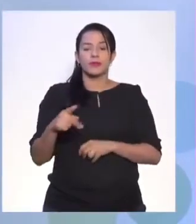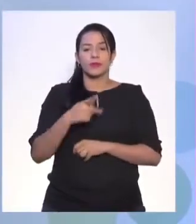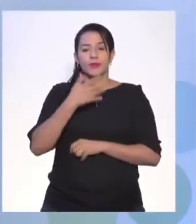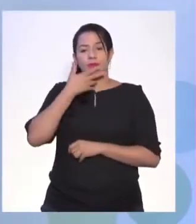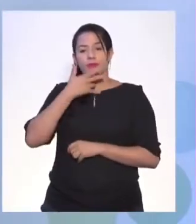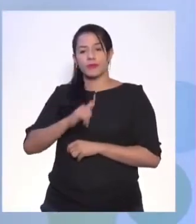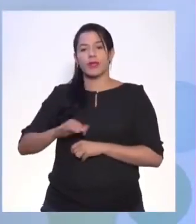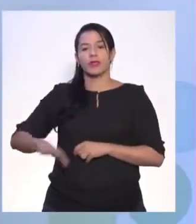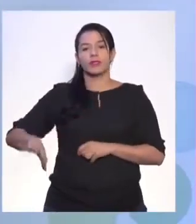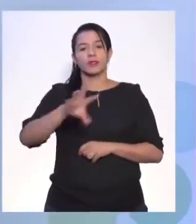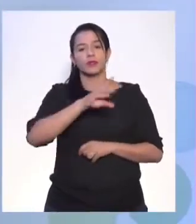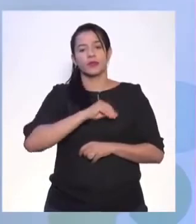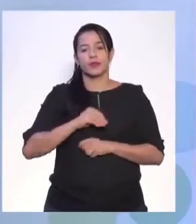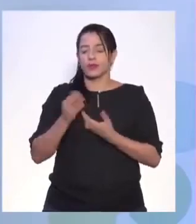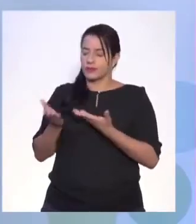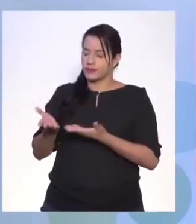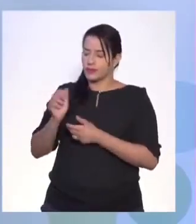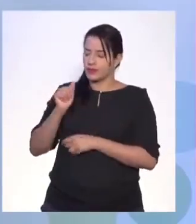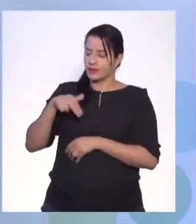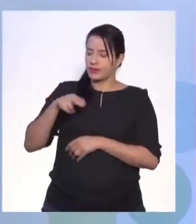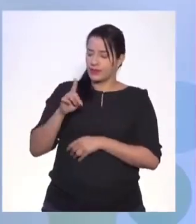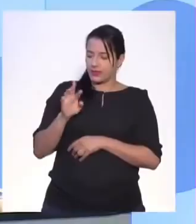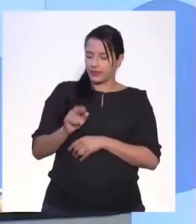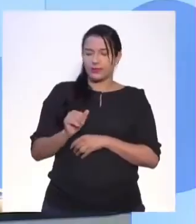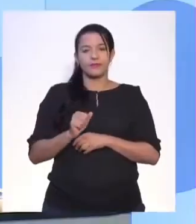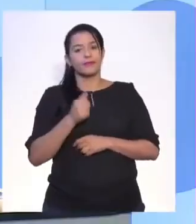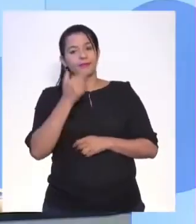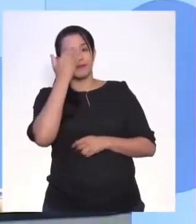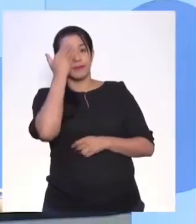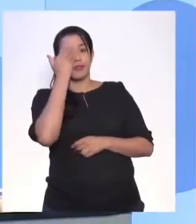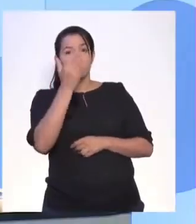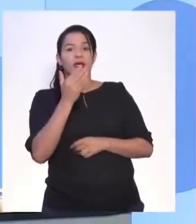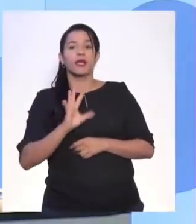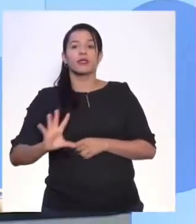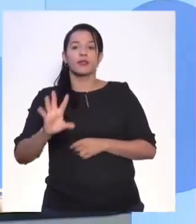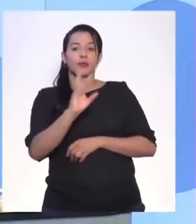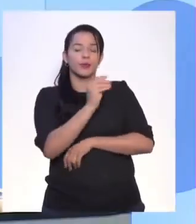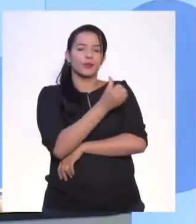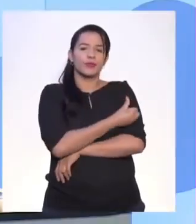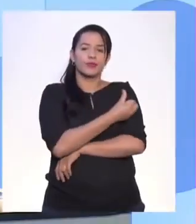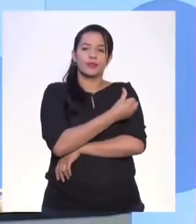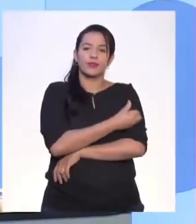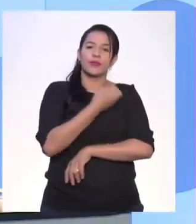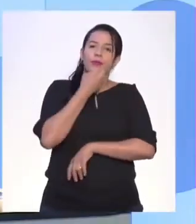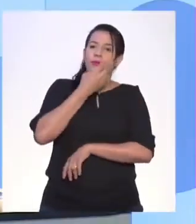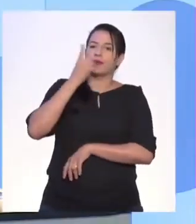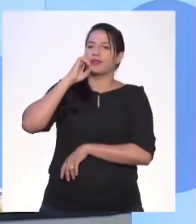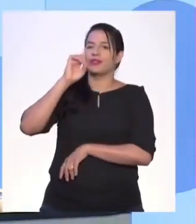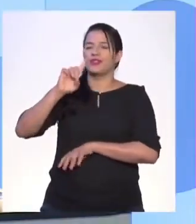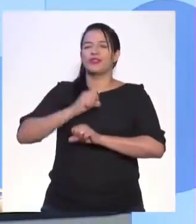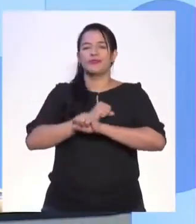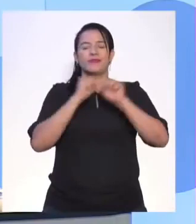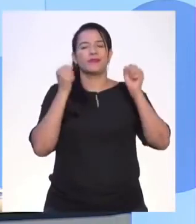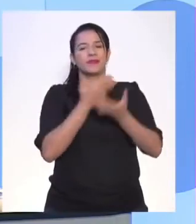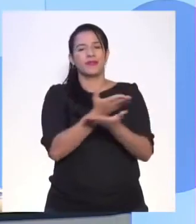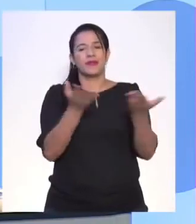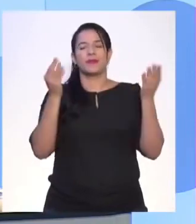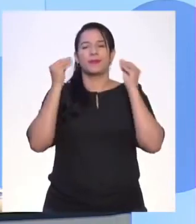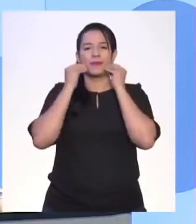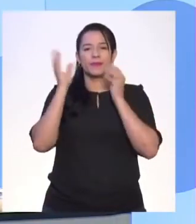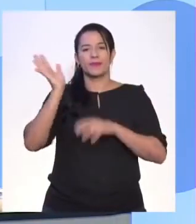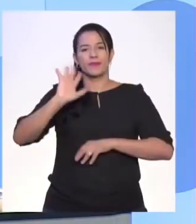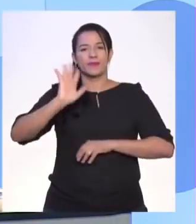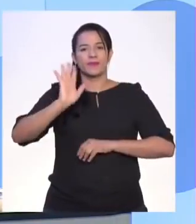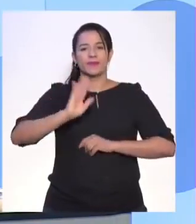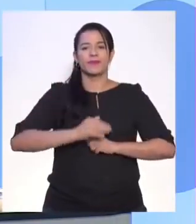pais, produção, Andréia. Obrigada, Elaine. Obrigada, sexto ano. Um bom dia para vocês. Beijos e até